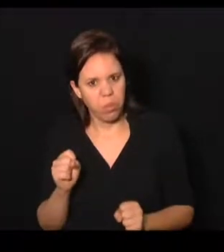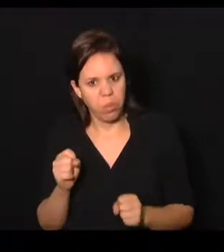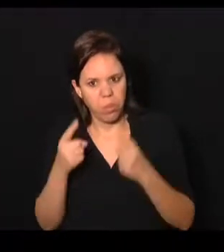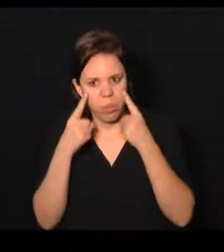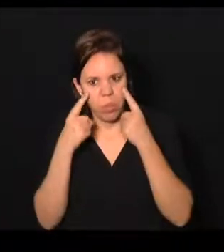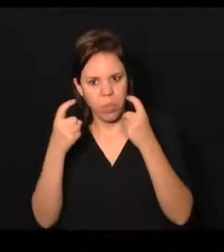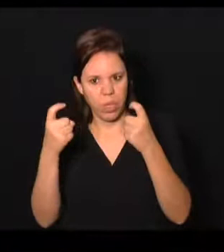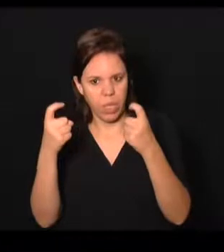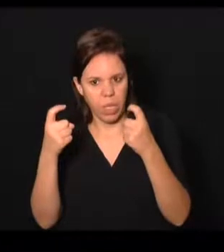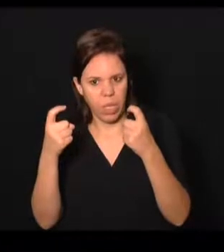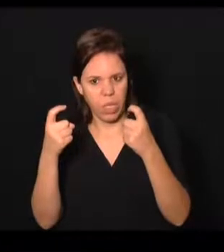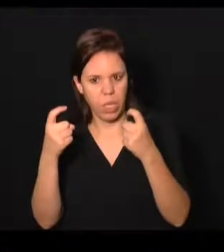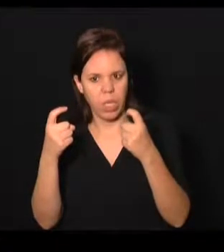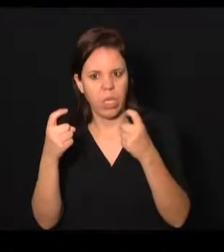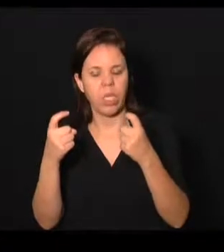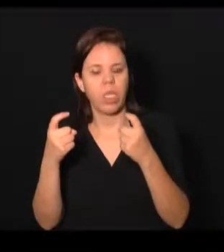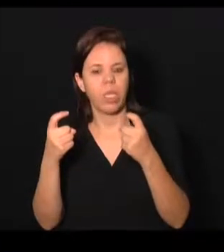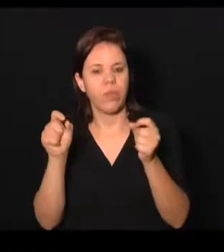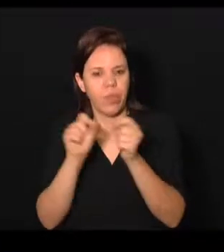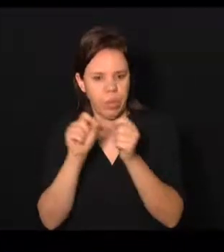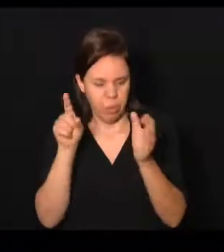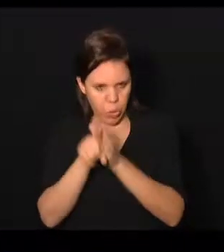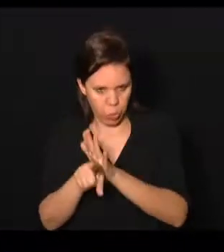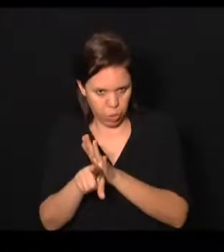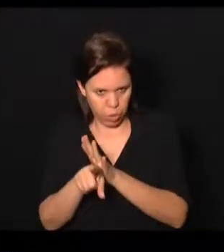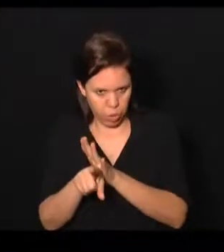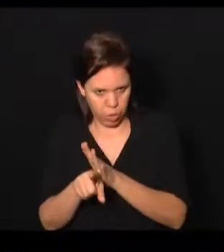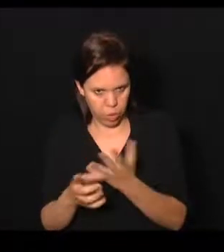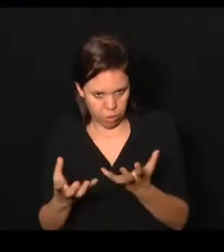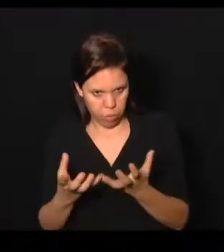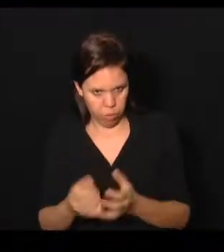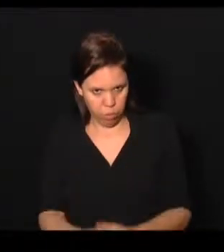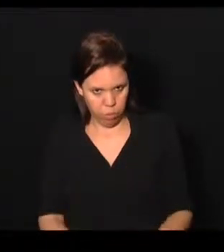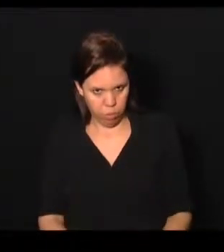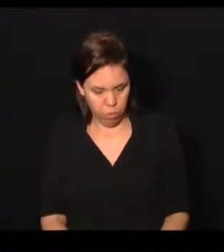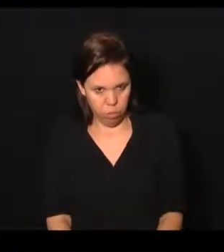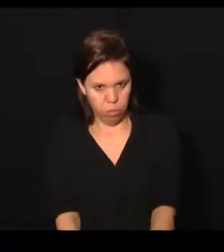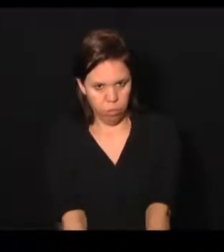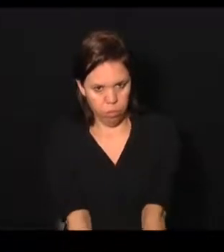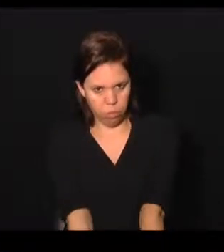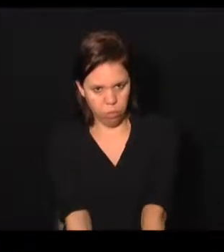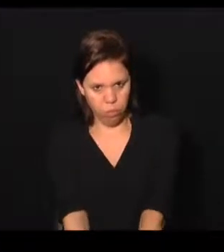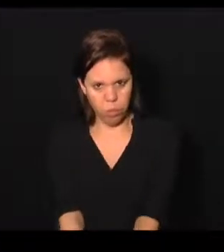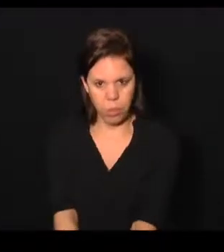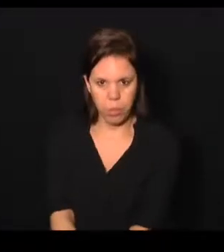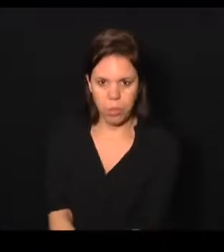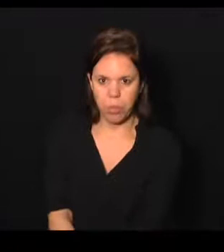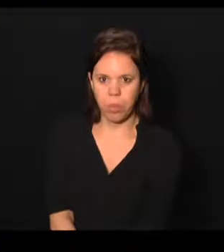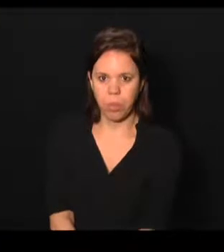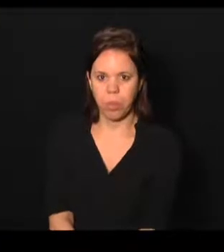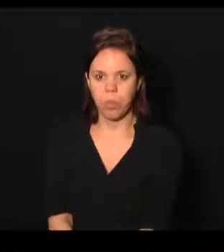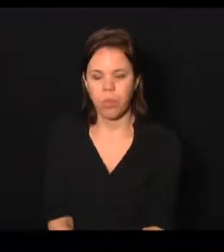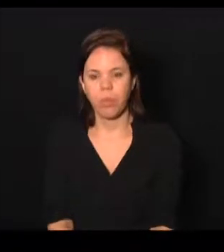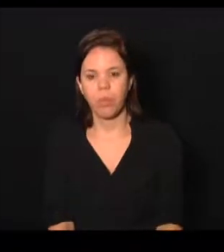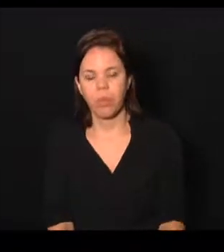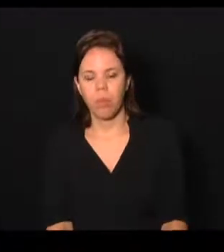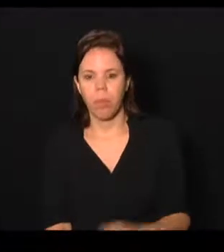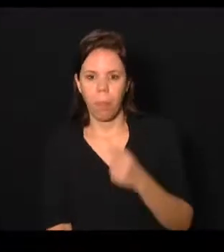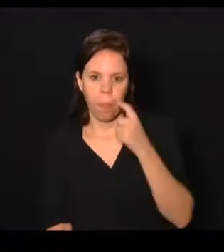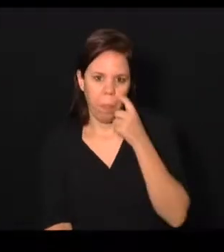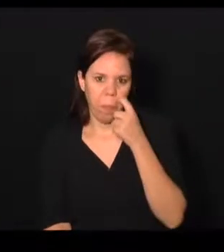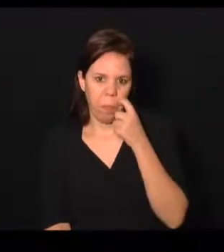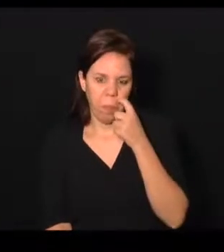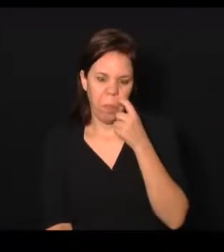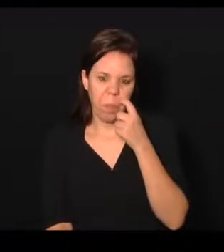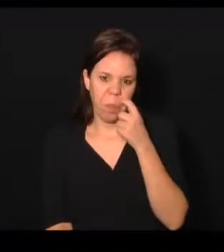interesse em realizar alguma pergunta. Uma pergunta? Eu vou responder uma pergunta que ele